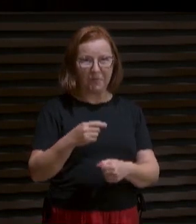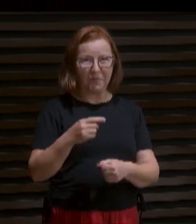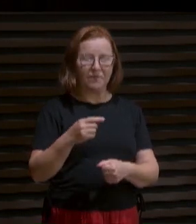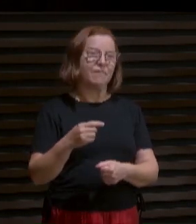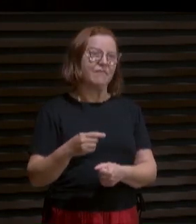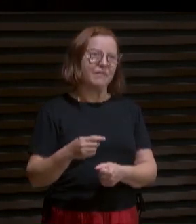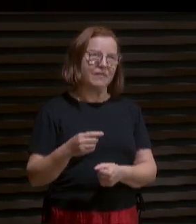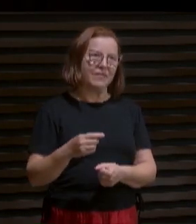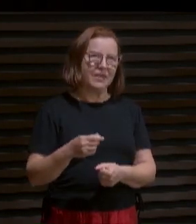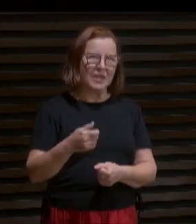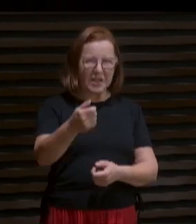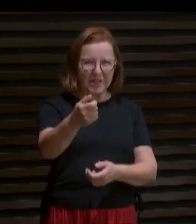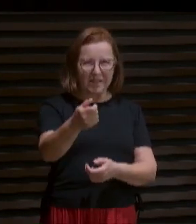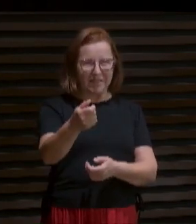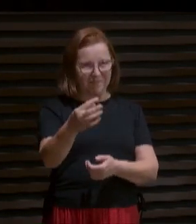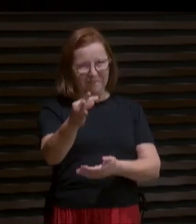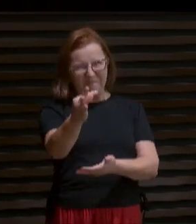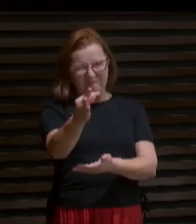suportar.